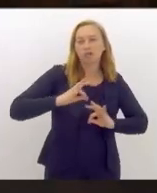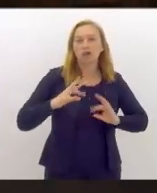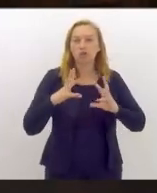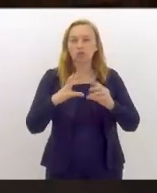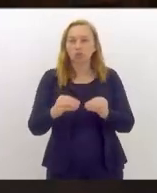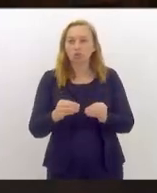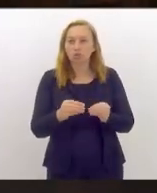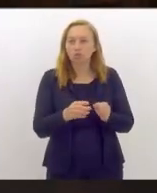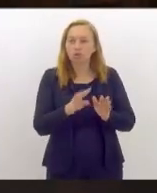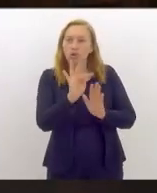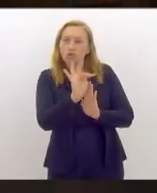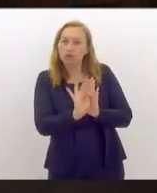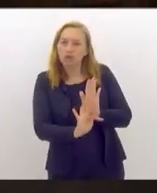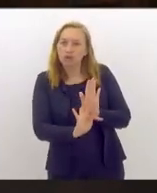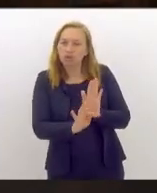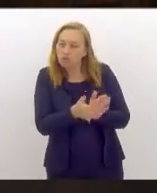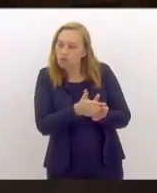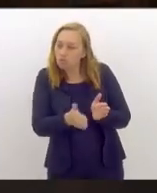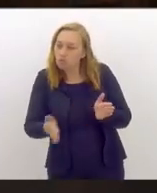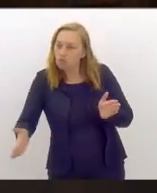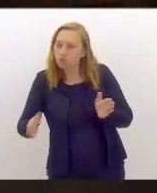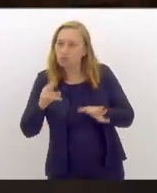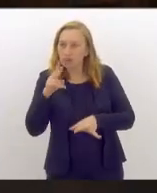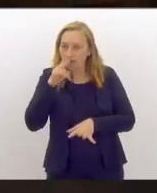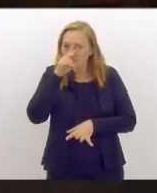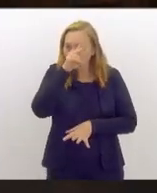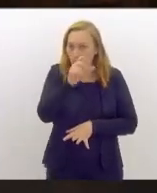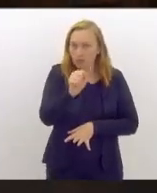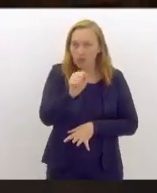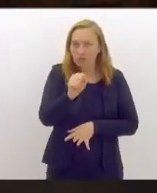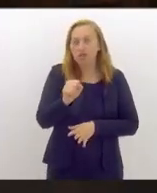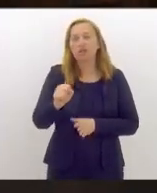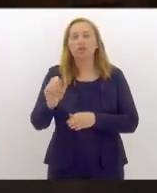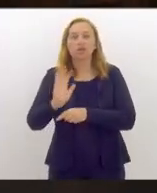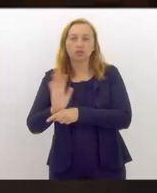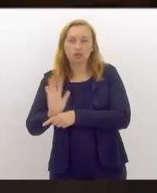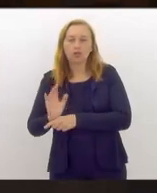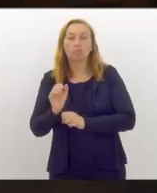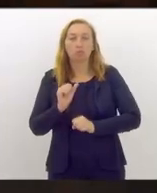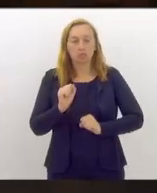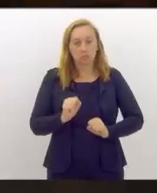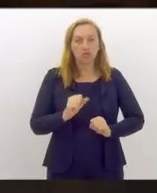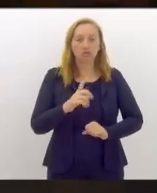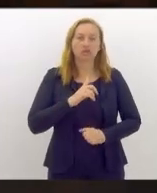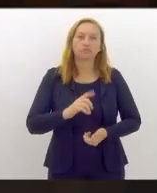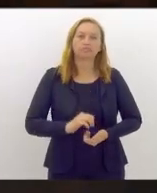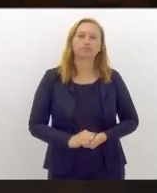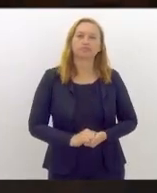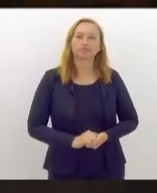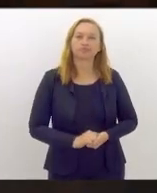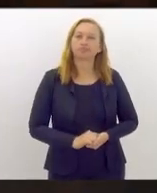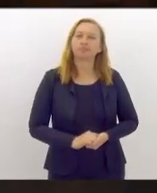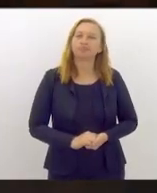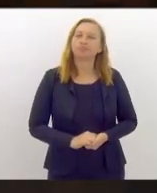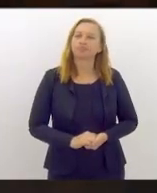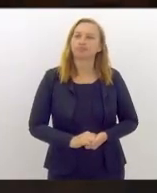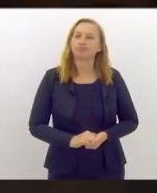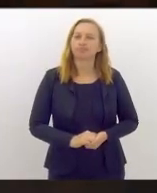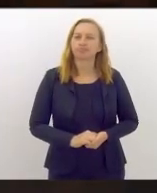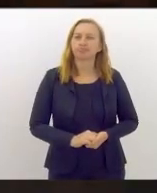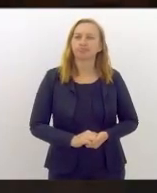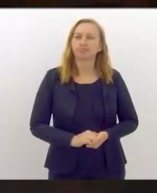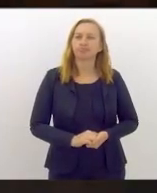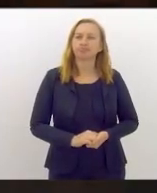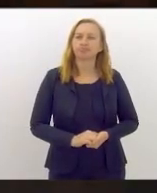do texto na força que um filme uma série pode ter nessa condição